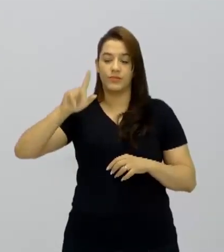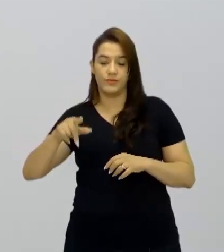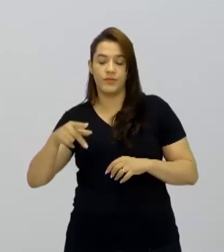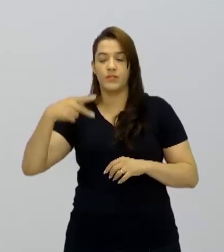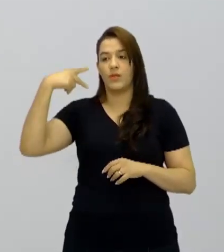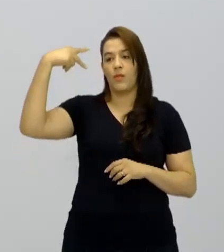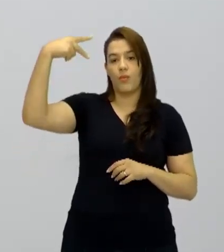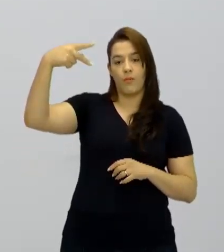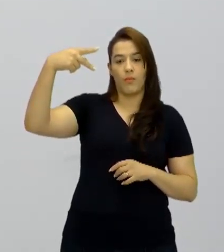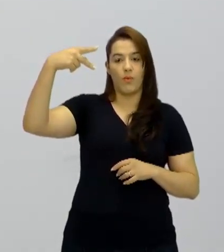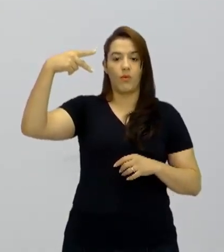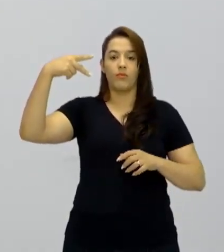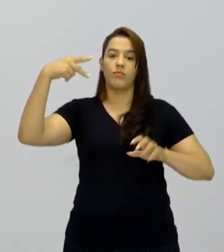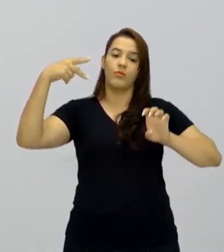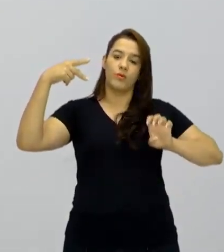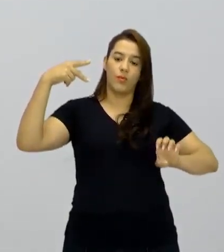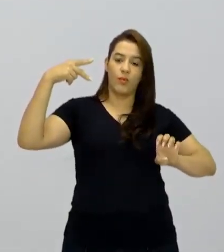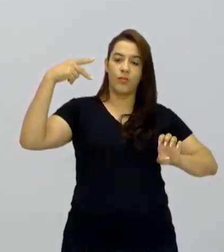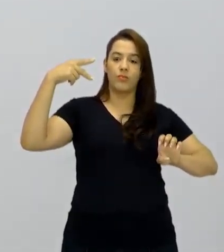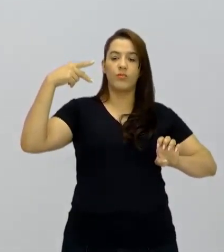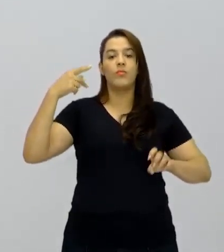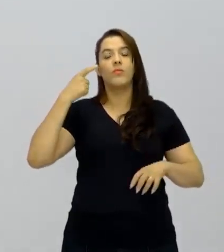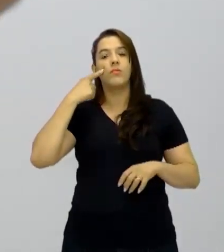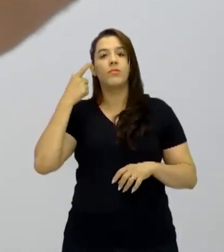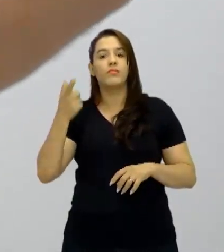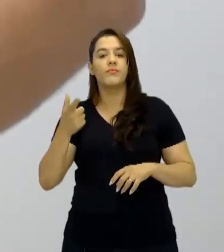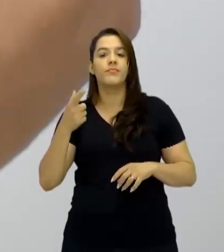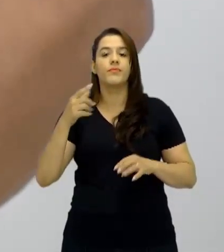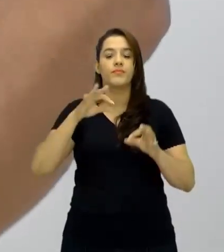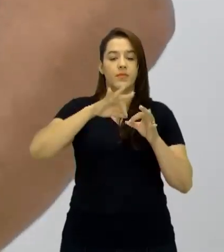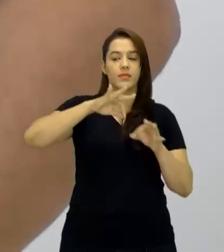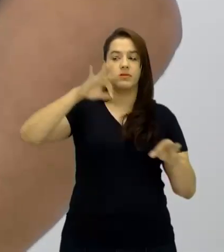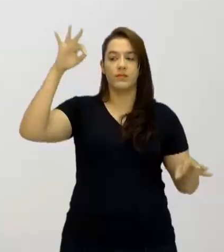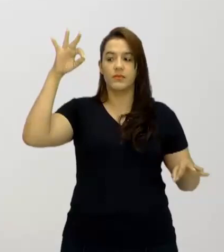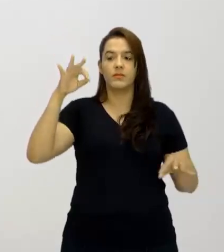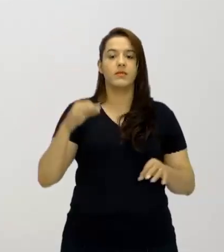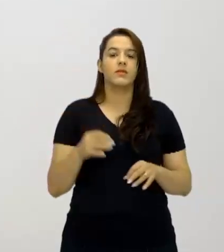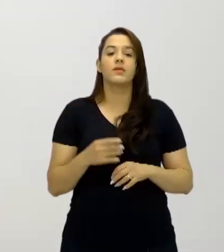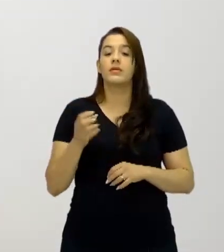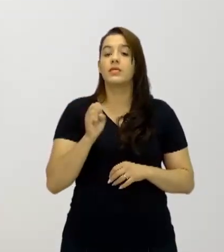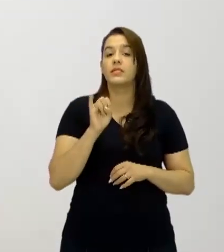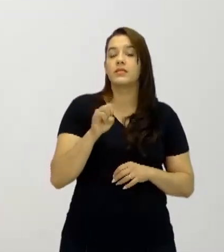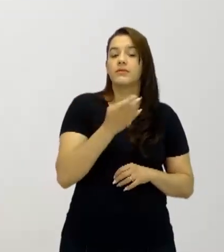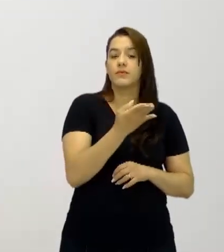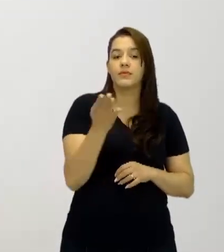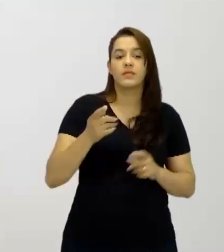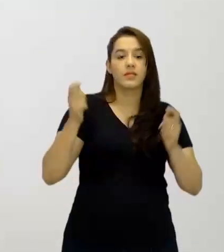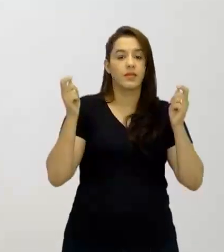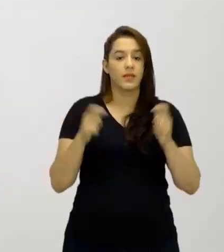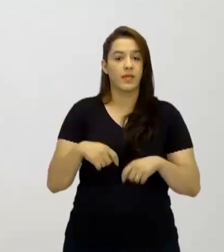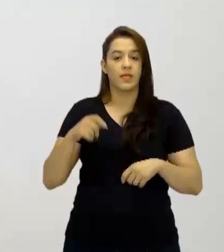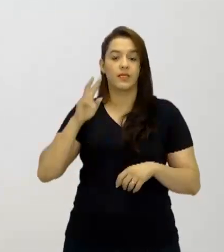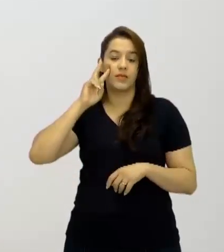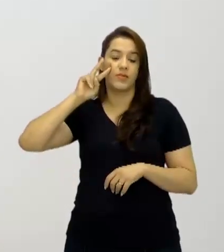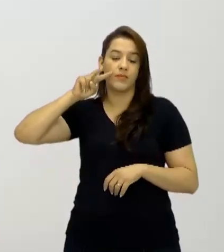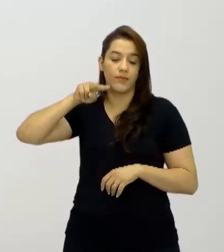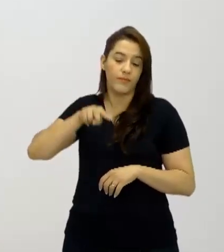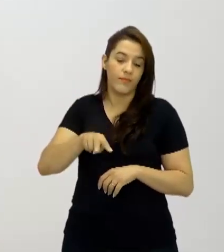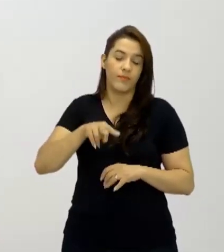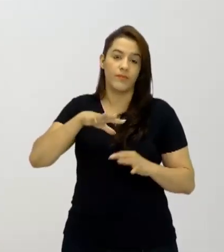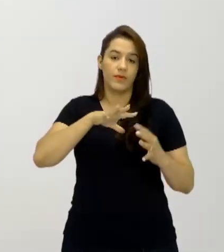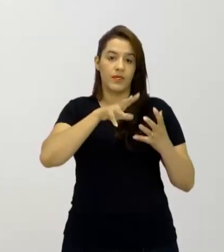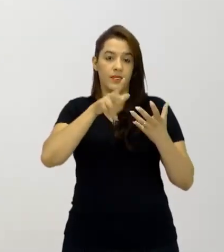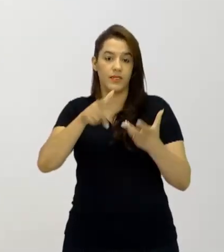linha equatorial, eu estou falando e chamando a sua atenção que se você tivesse a oportunidade de ver a Terra